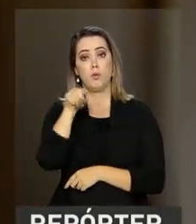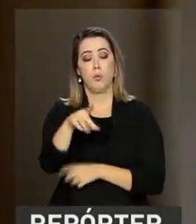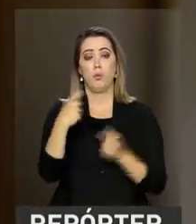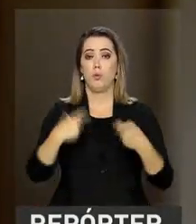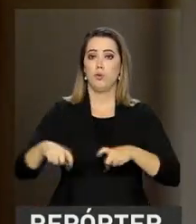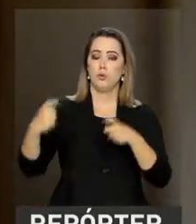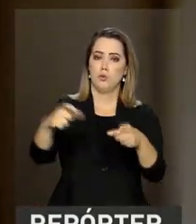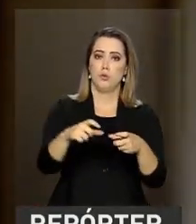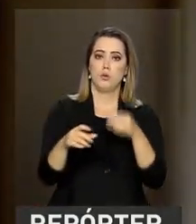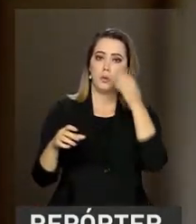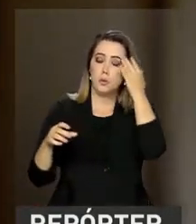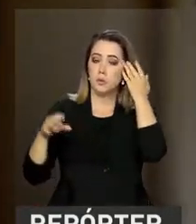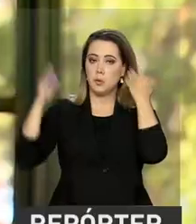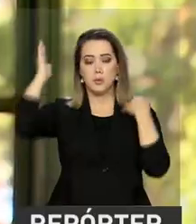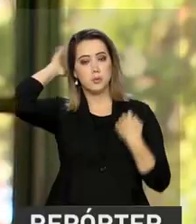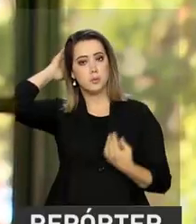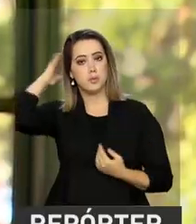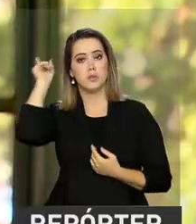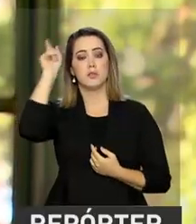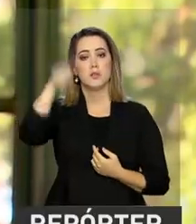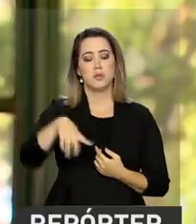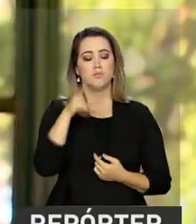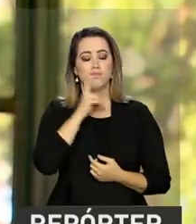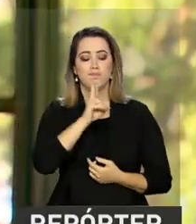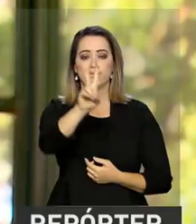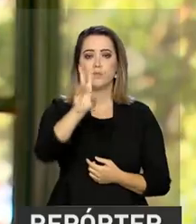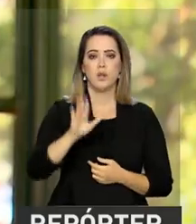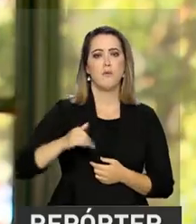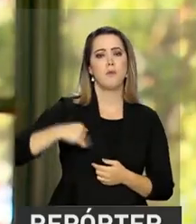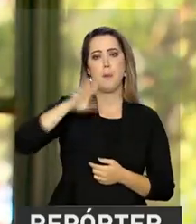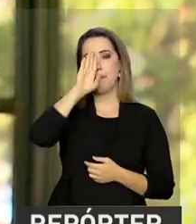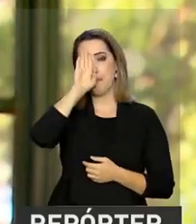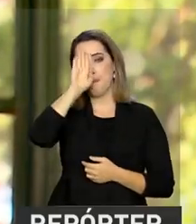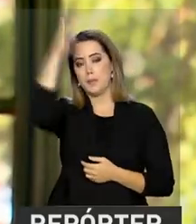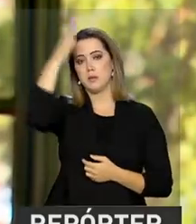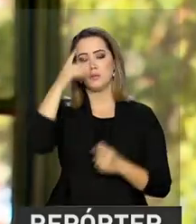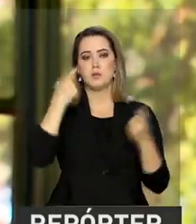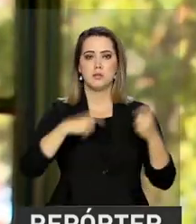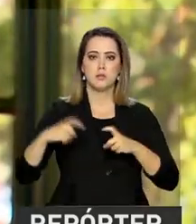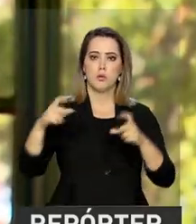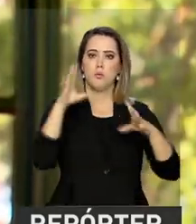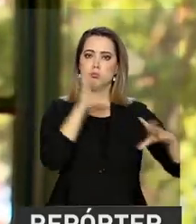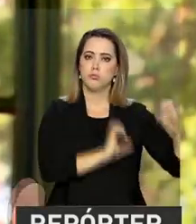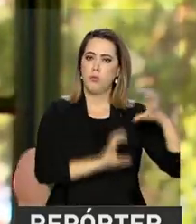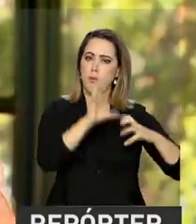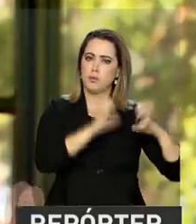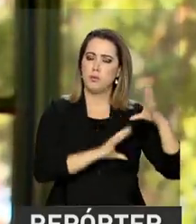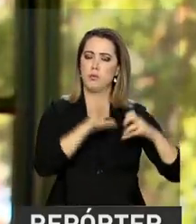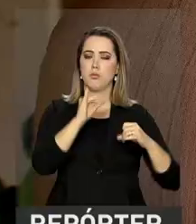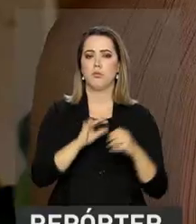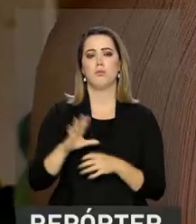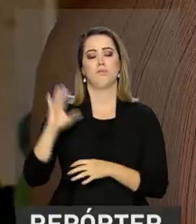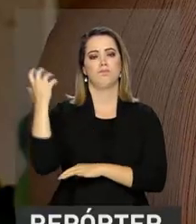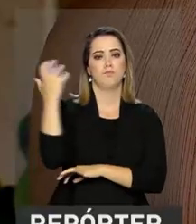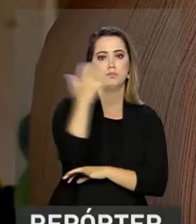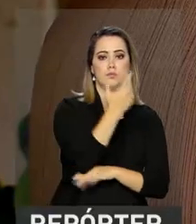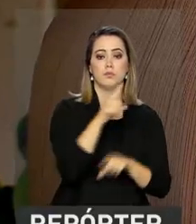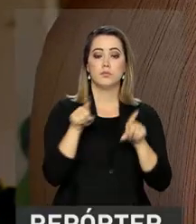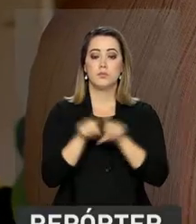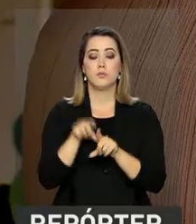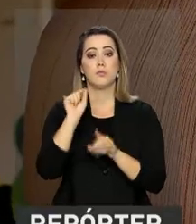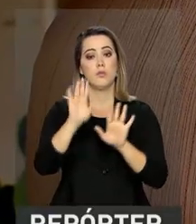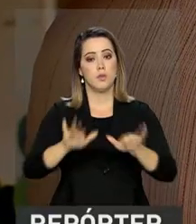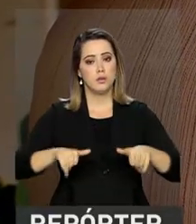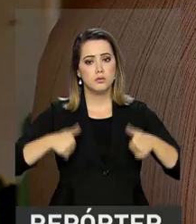região de novo progresso no Pará é considerada uma das principais áreas de conflitos ambientais do país. Por